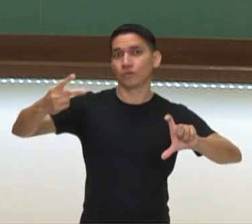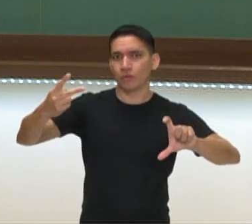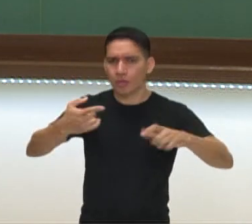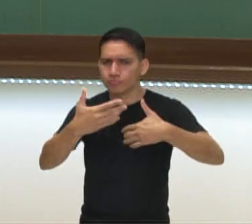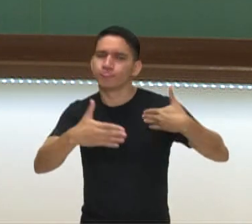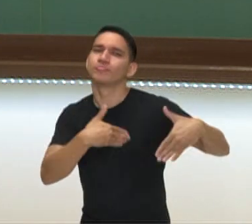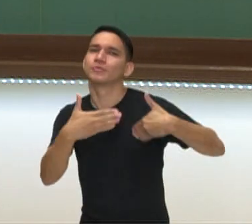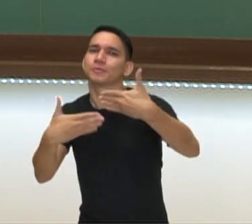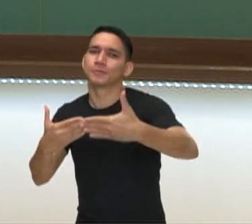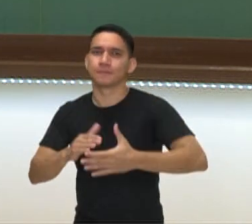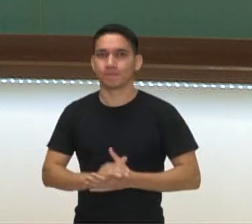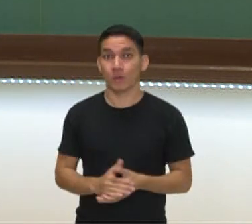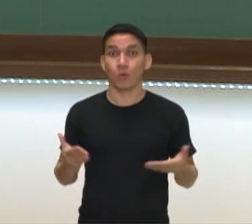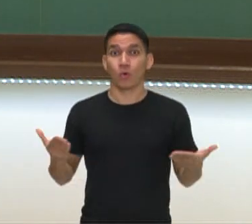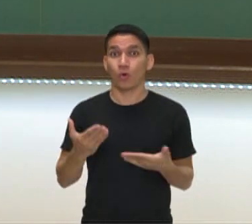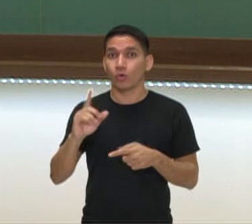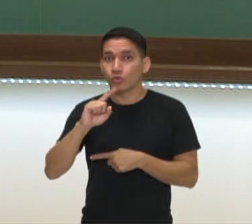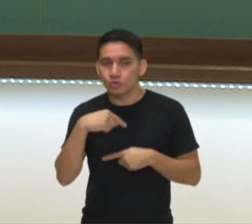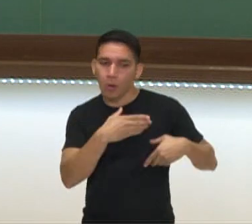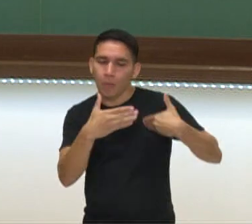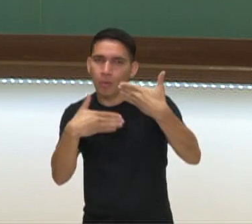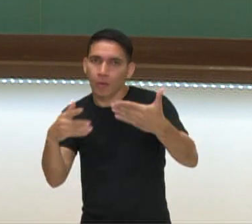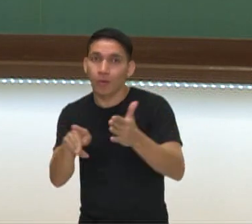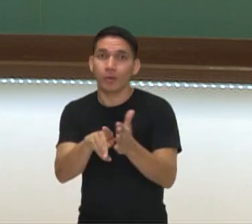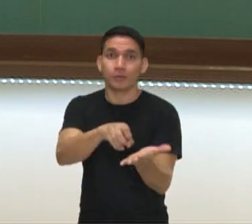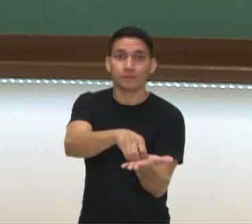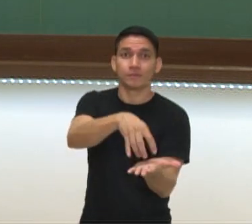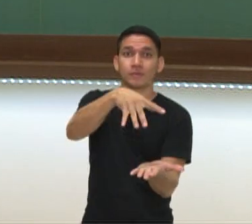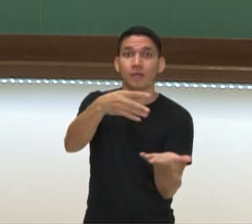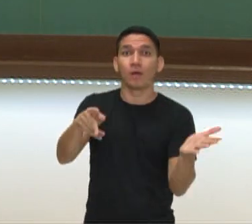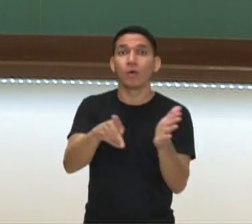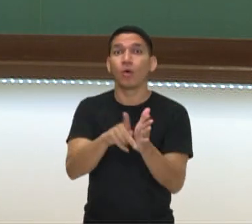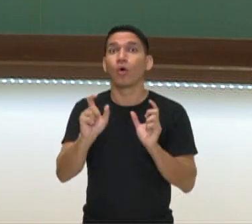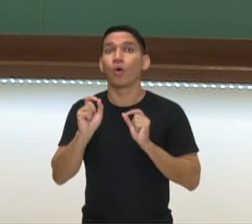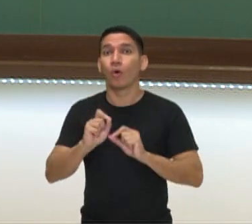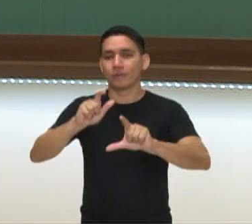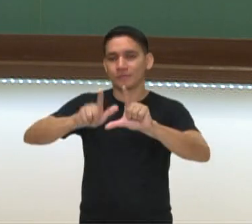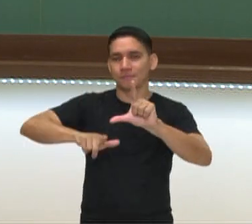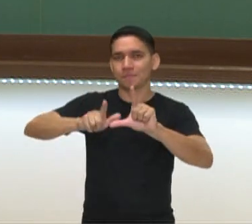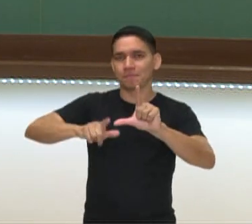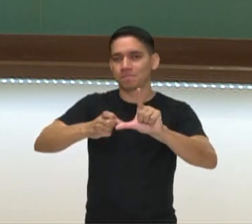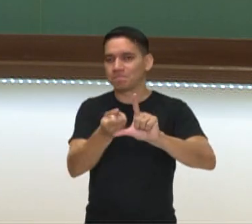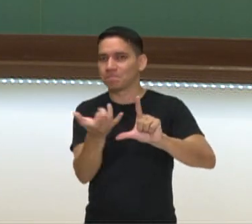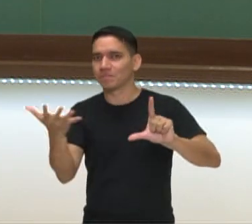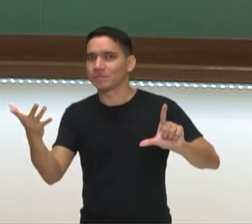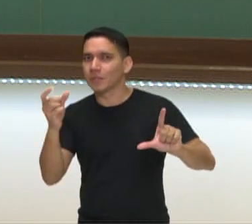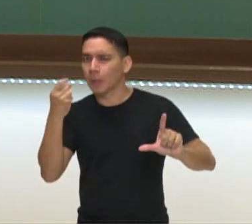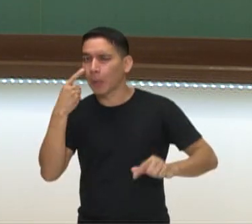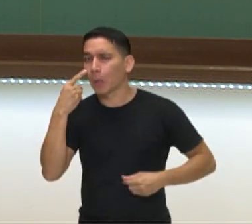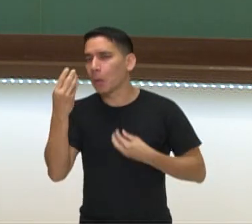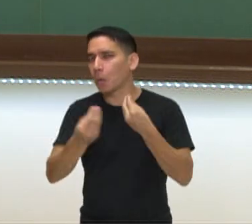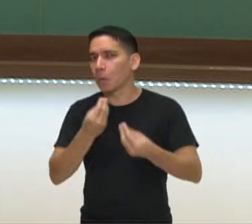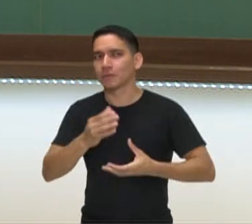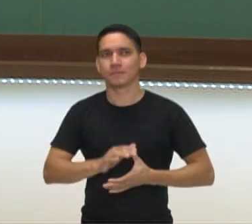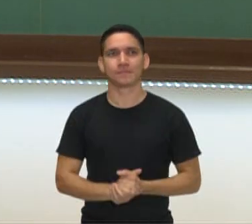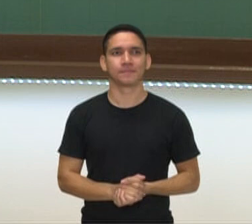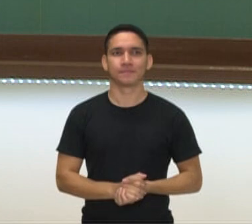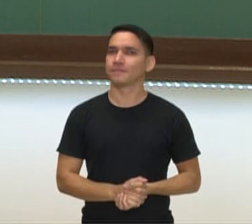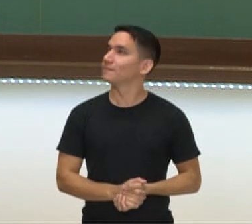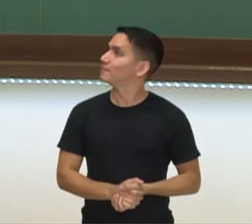alguns processos. E hoje o nosso processo é o processo geométrico de algarismo. Vamos conhecer essa figurinha? Vamos